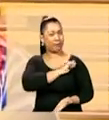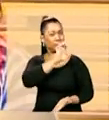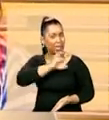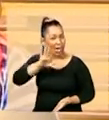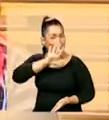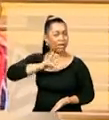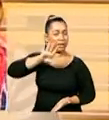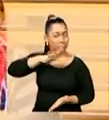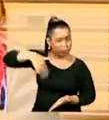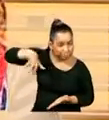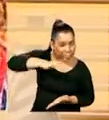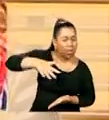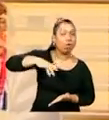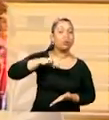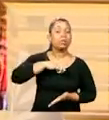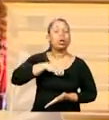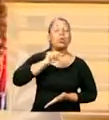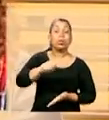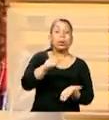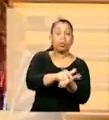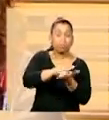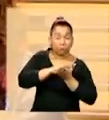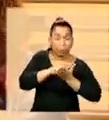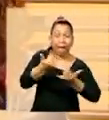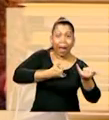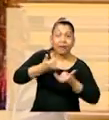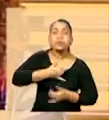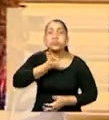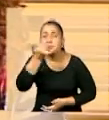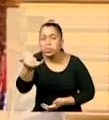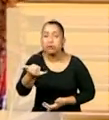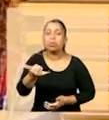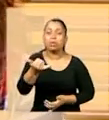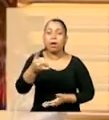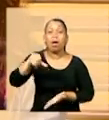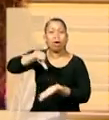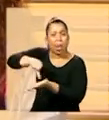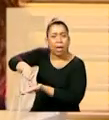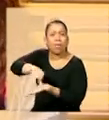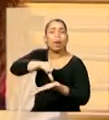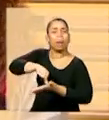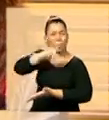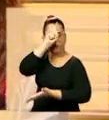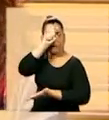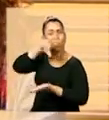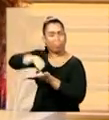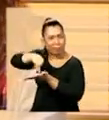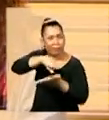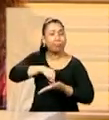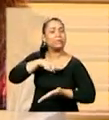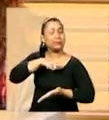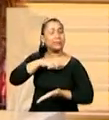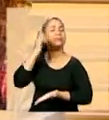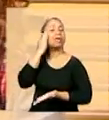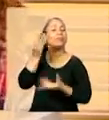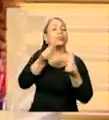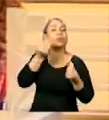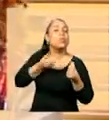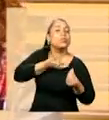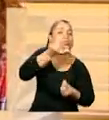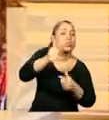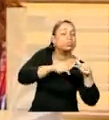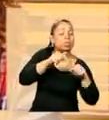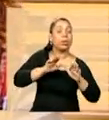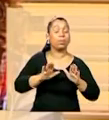Rio Preto, na região, funciona muito bem as notificações de acidentes, né? As unidades já estão mais preparadas para fazerem a notificação